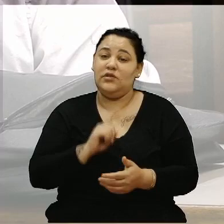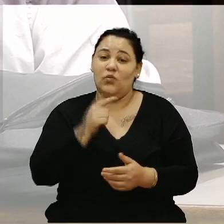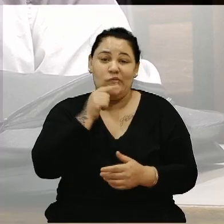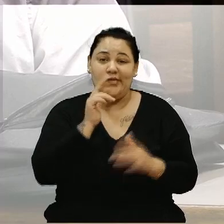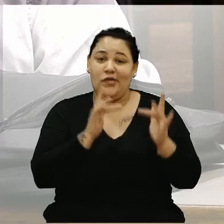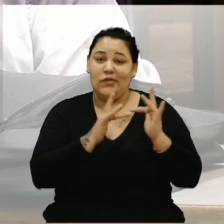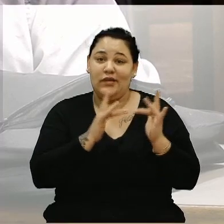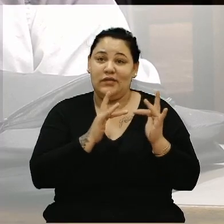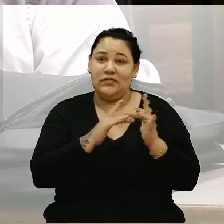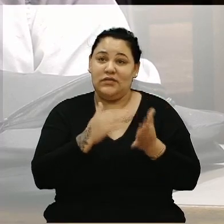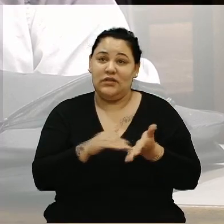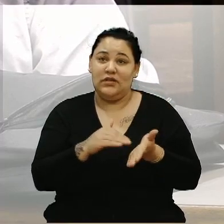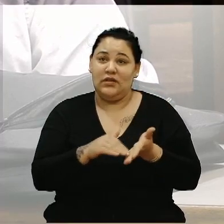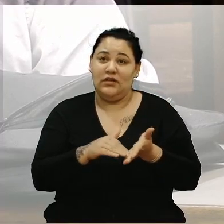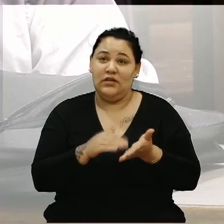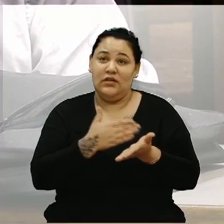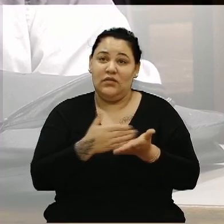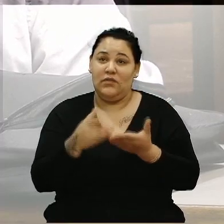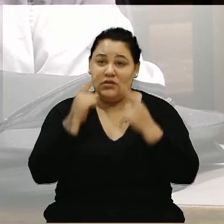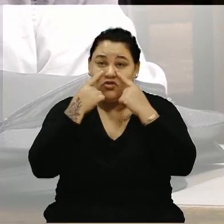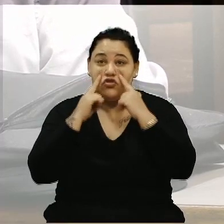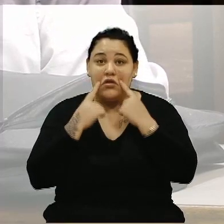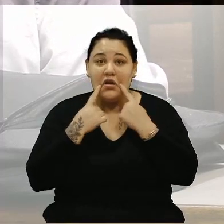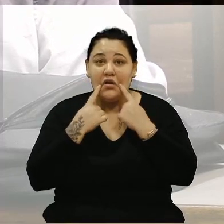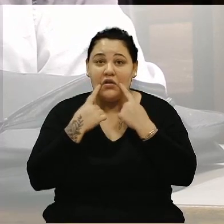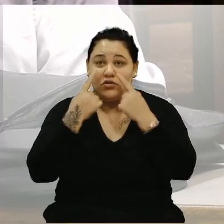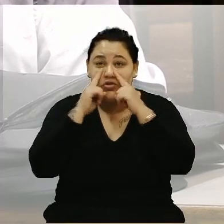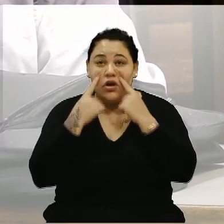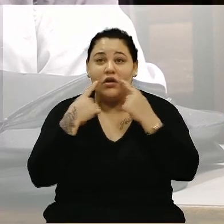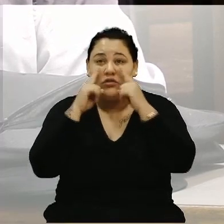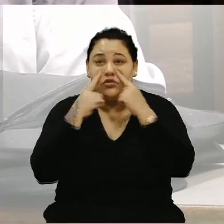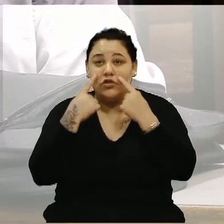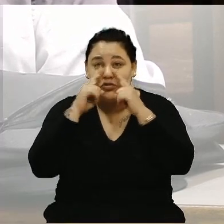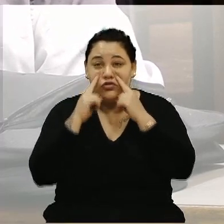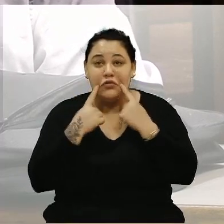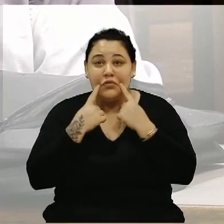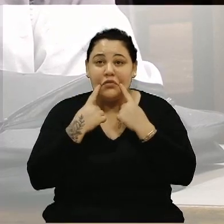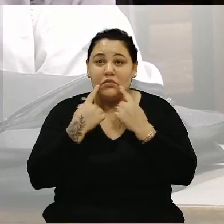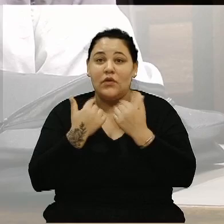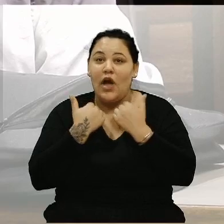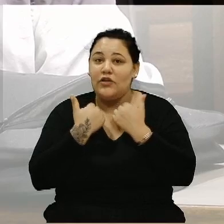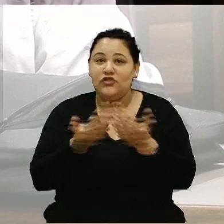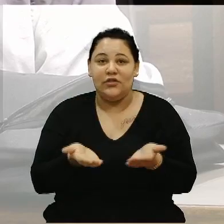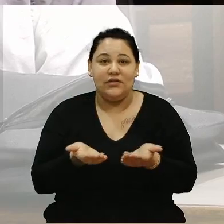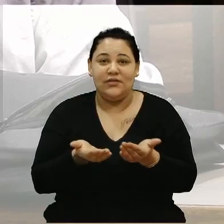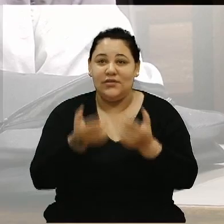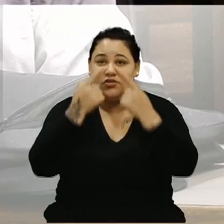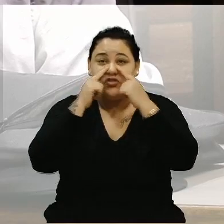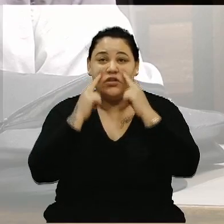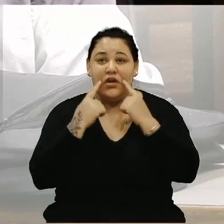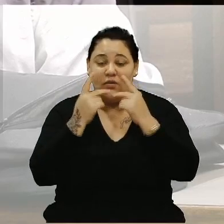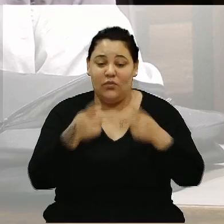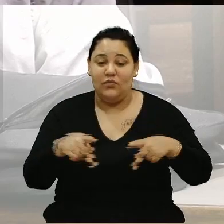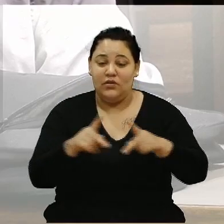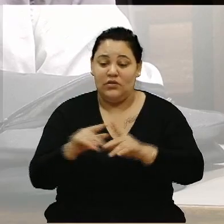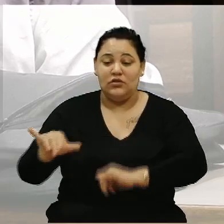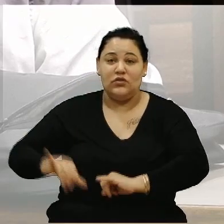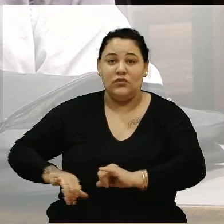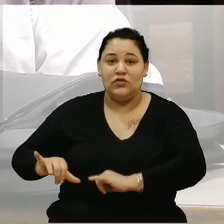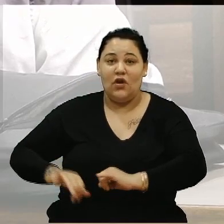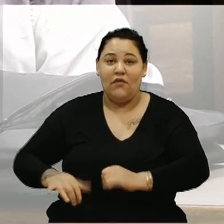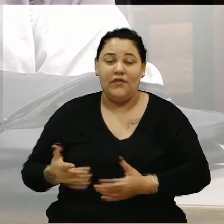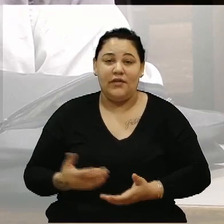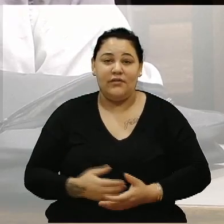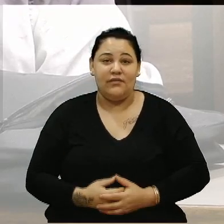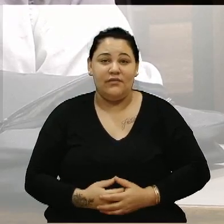né? Tu fala qualquer coisa, ele começa a chorar. Ele chora. Mas não adianta chorar, a população que sofre, não adianta chorar para a